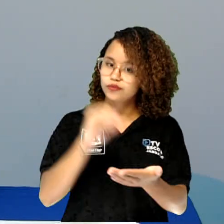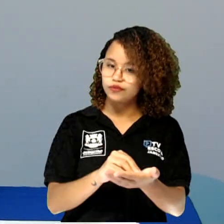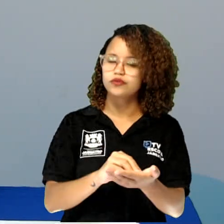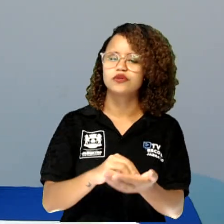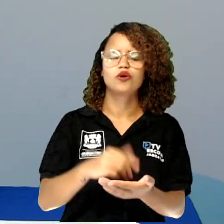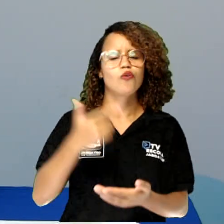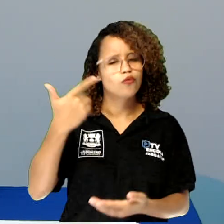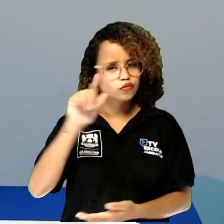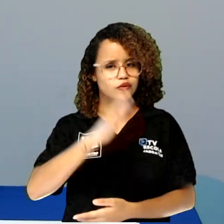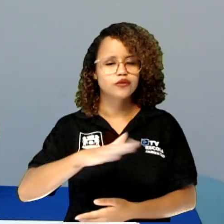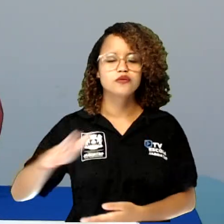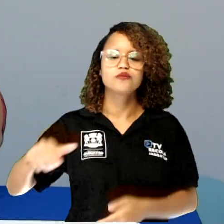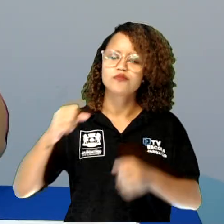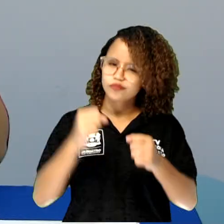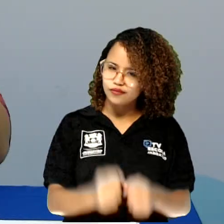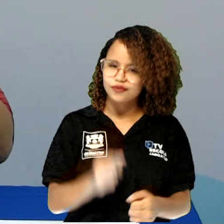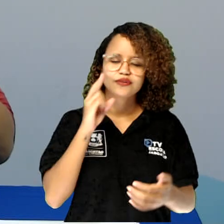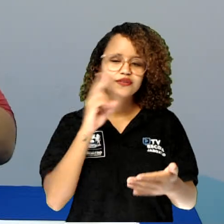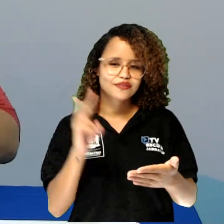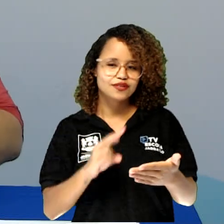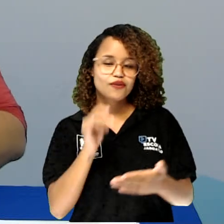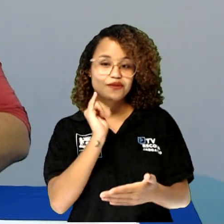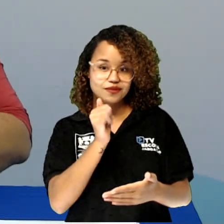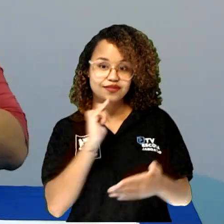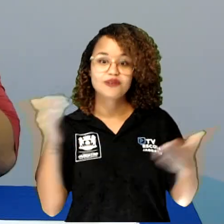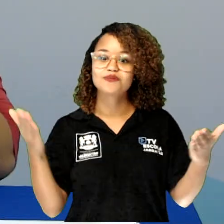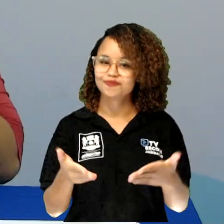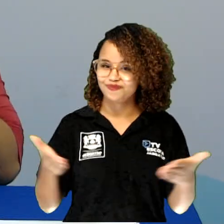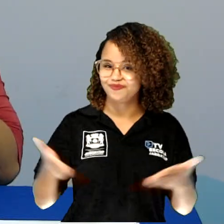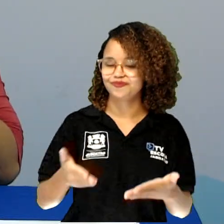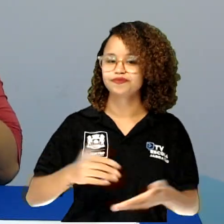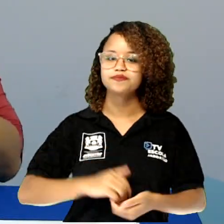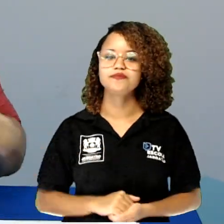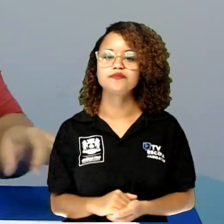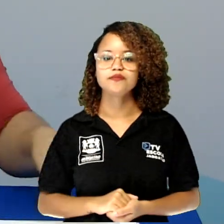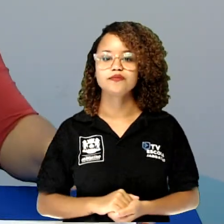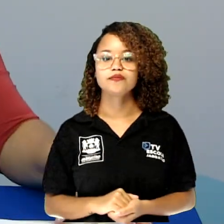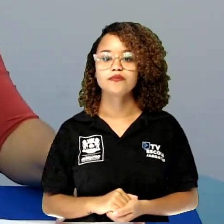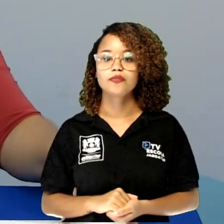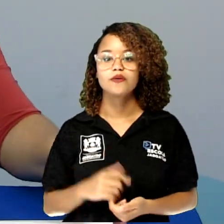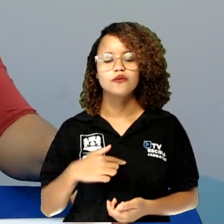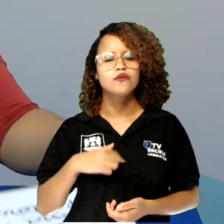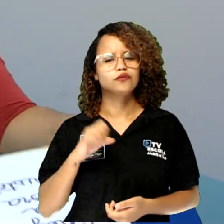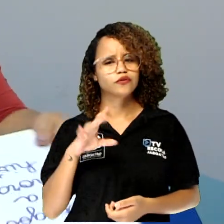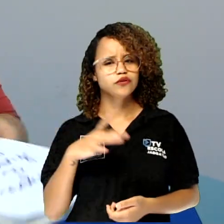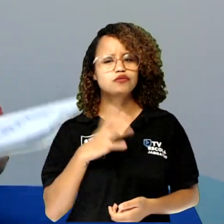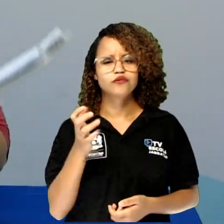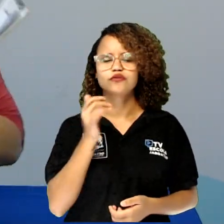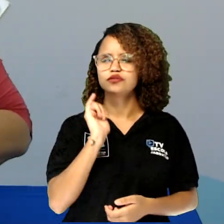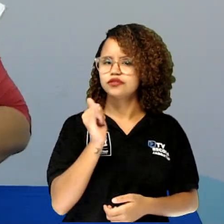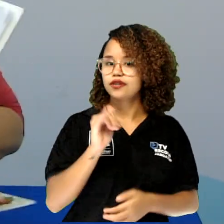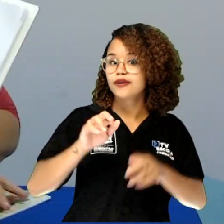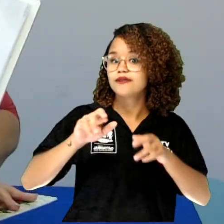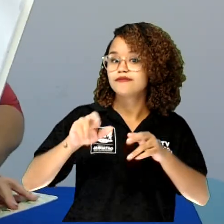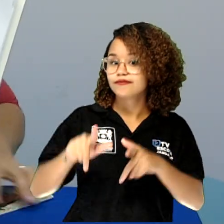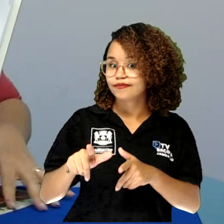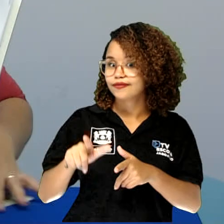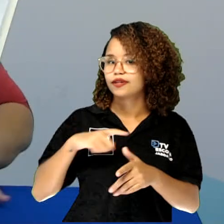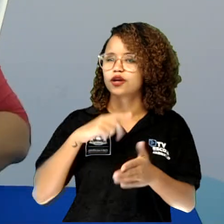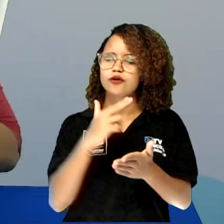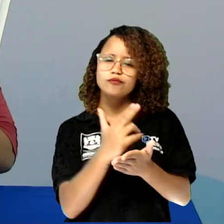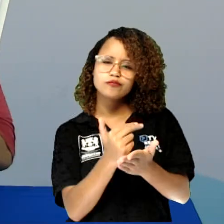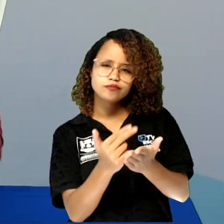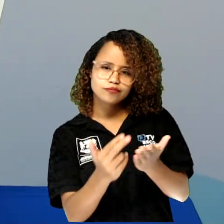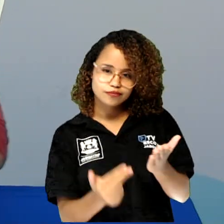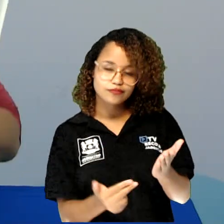outras crianças também pudessem ler. E eu vou contar para vocês agora. Só que eu decidi contar de um jeito diferente. Eu